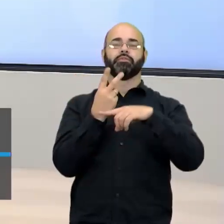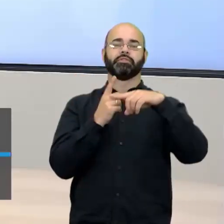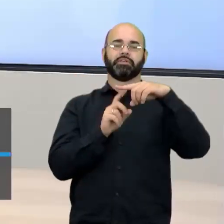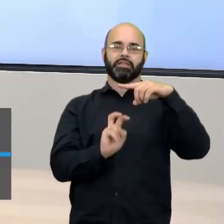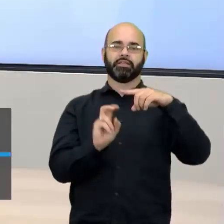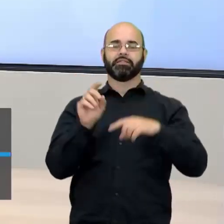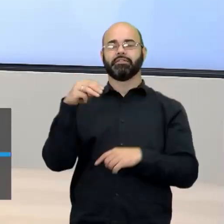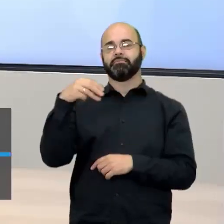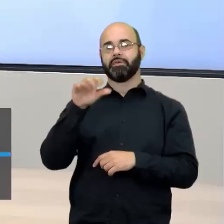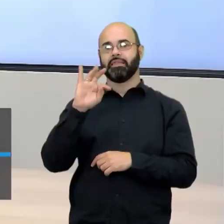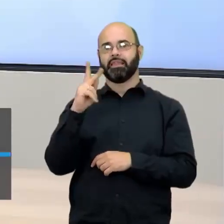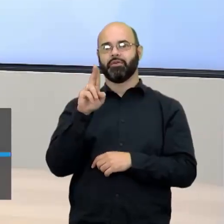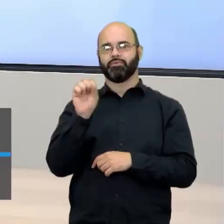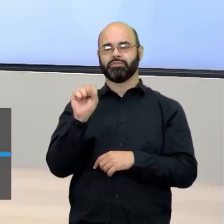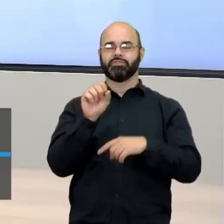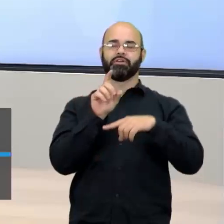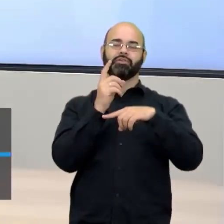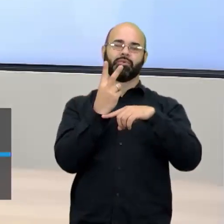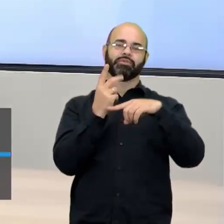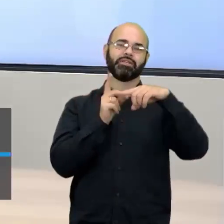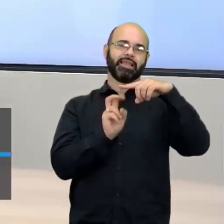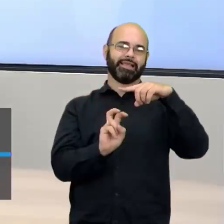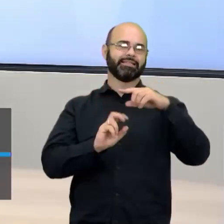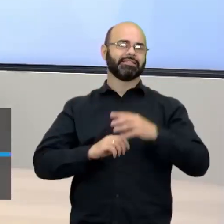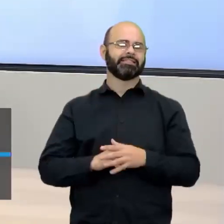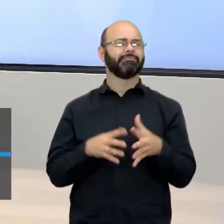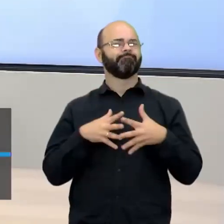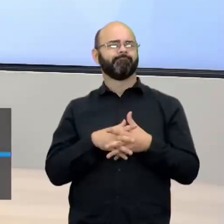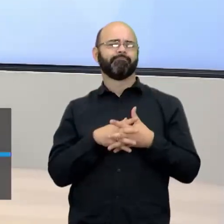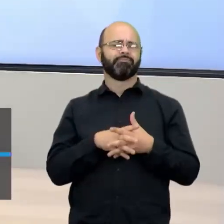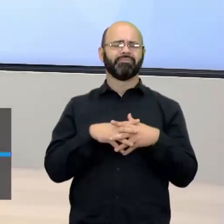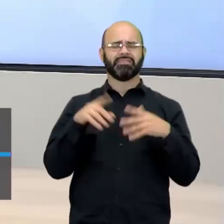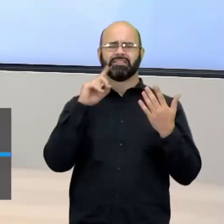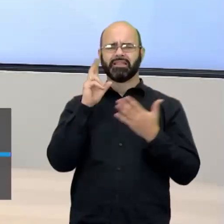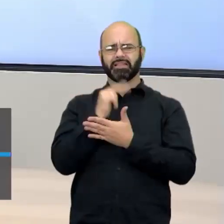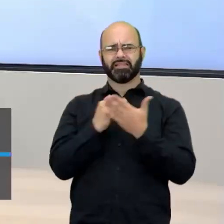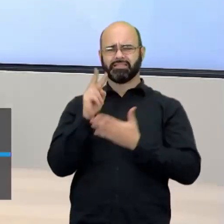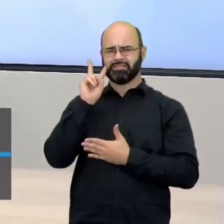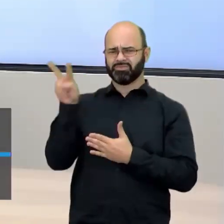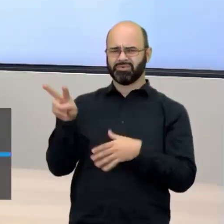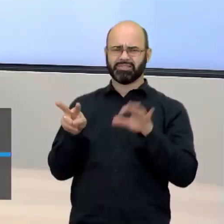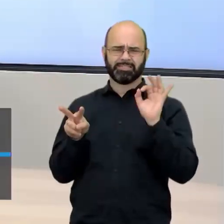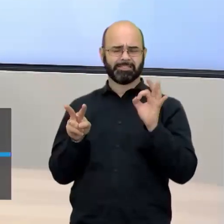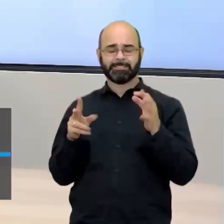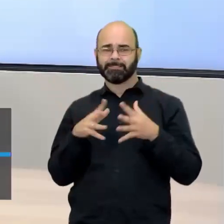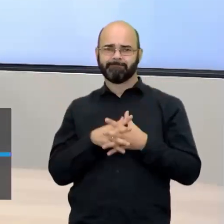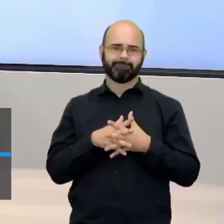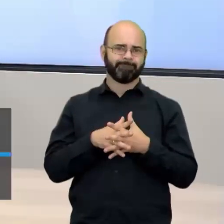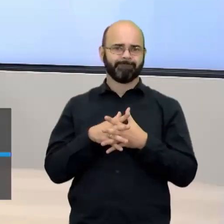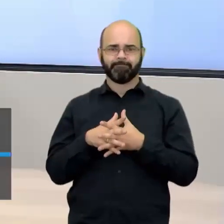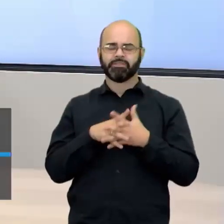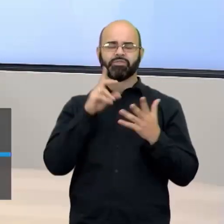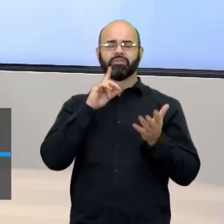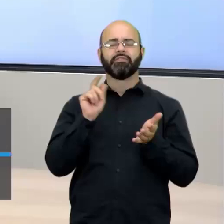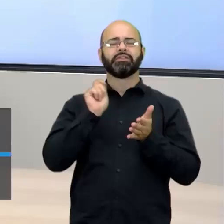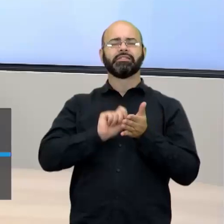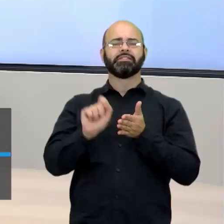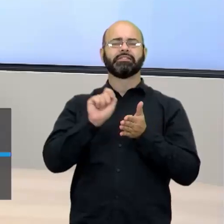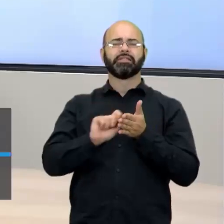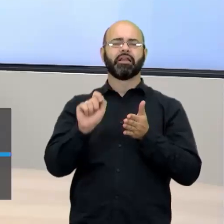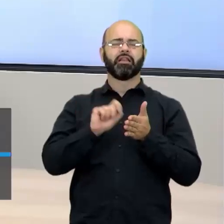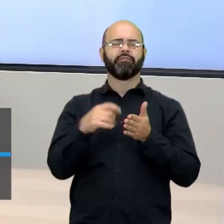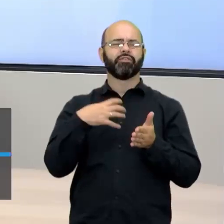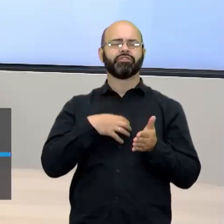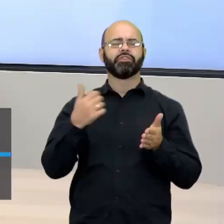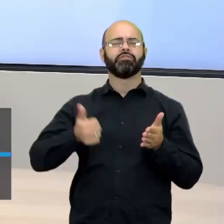12 quinzeavos. E você está pedindo para olhar o desenho. Vamos olhar o desenho. Se tem uma maneira de escrever essa fração,